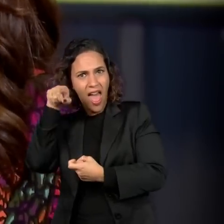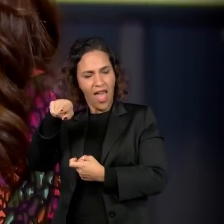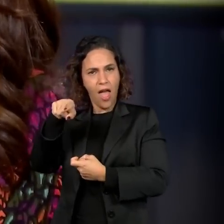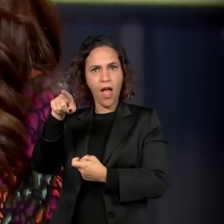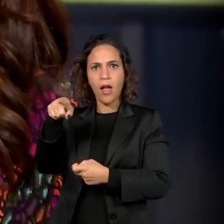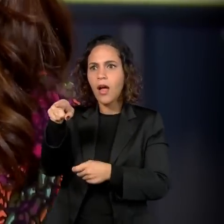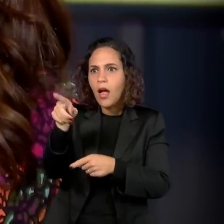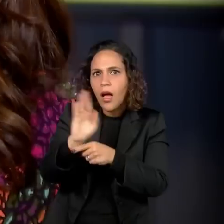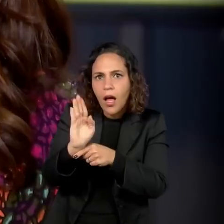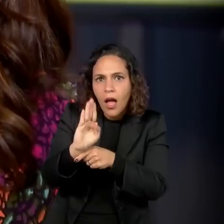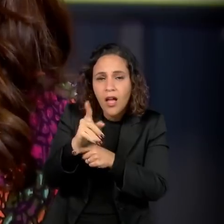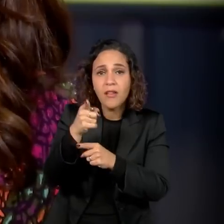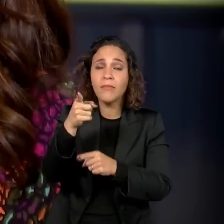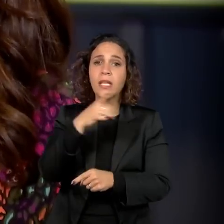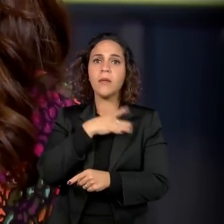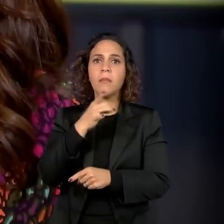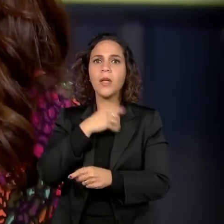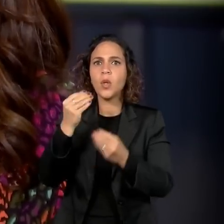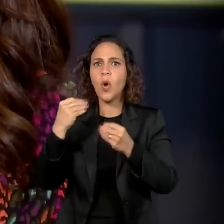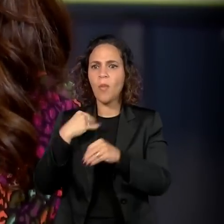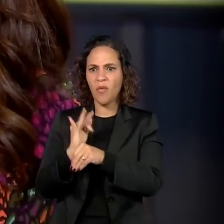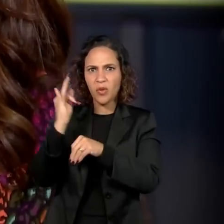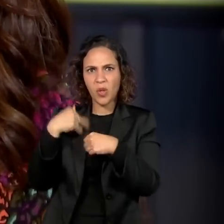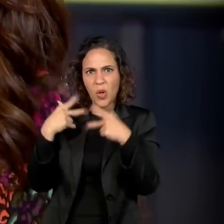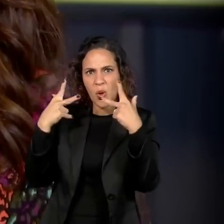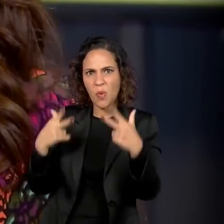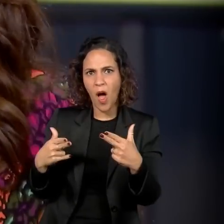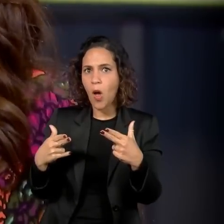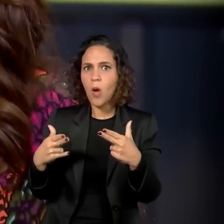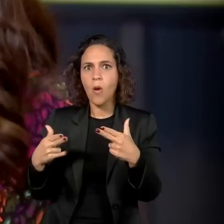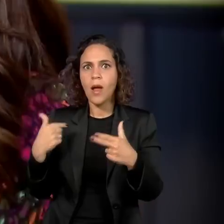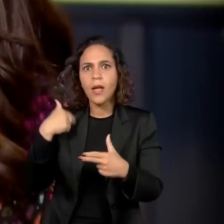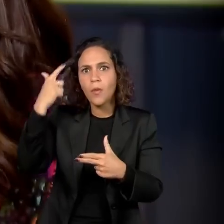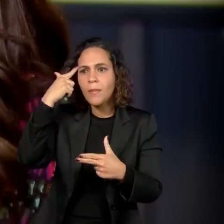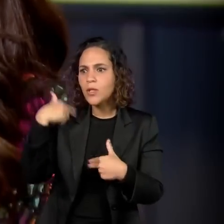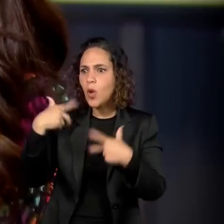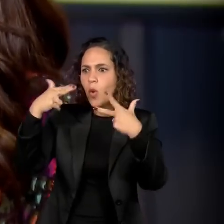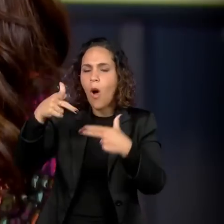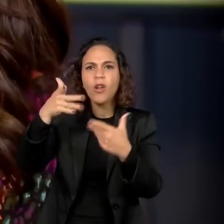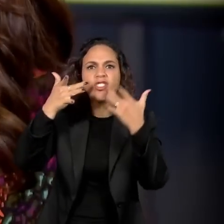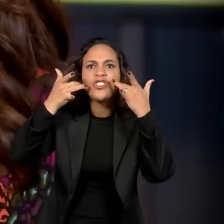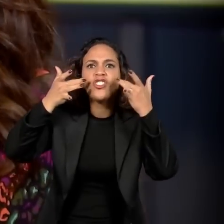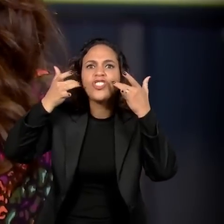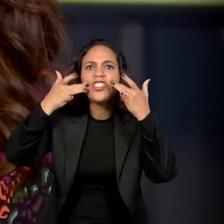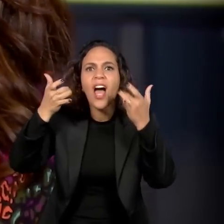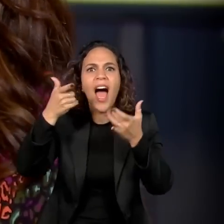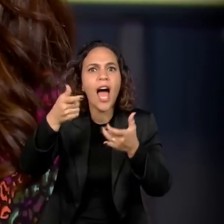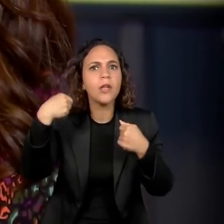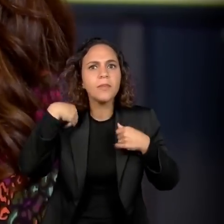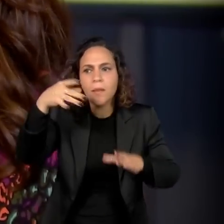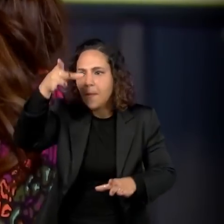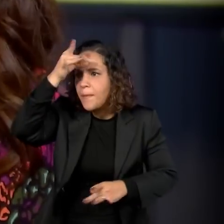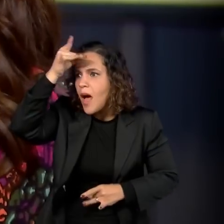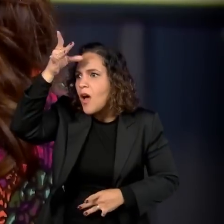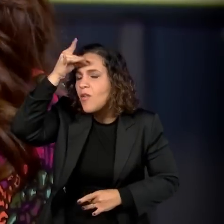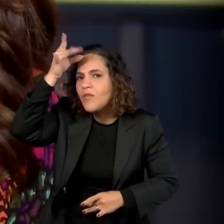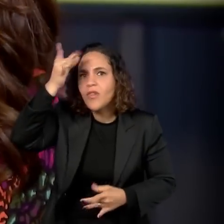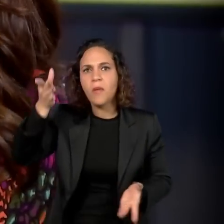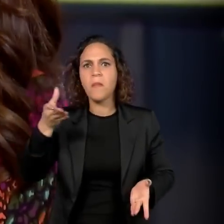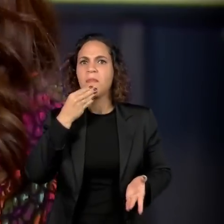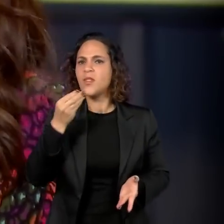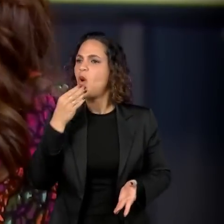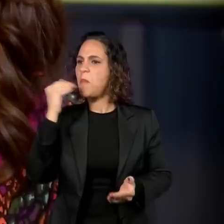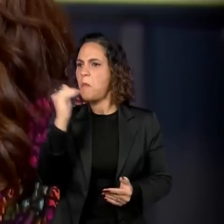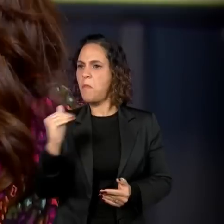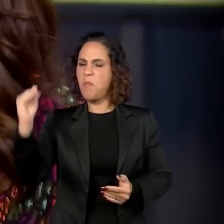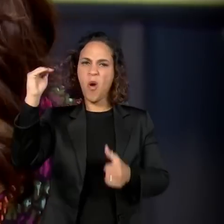medo de não ter um bom desempenho. Porque você vai entender o sexo como uma coisa teatral. Como uma coisa em que o homem é superior à